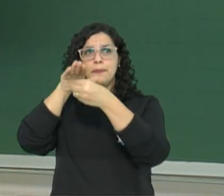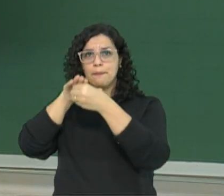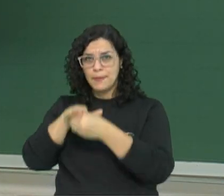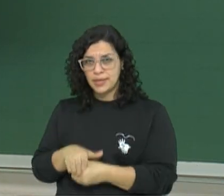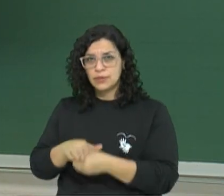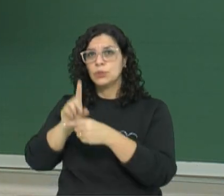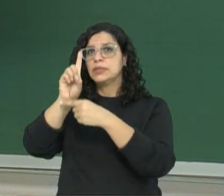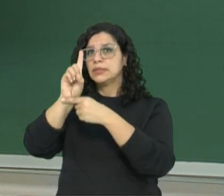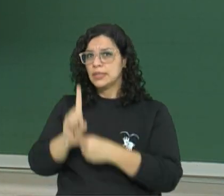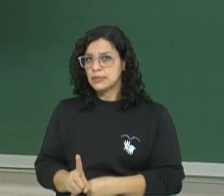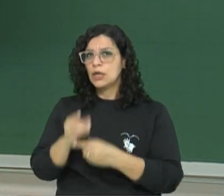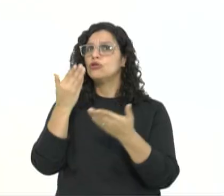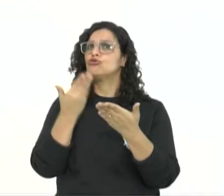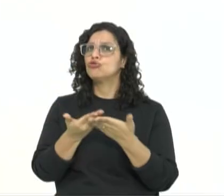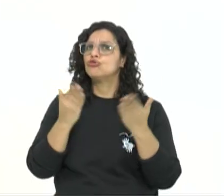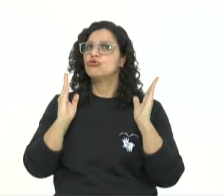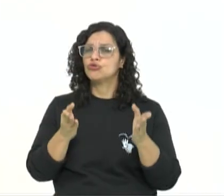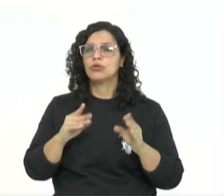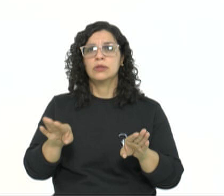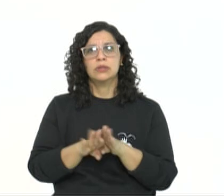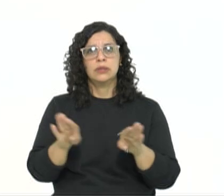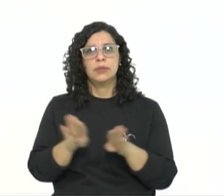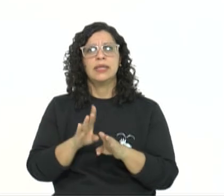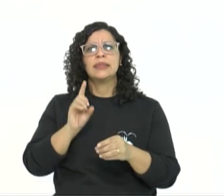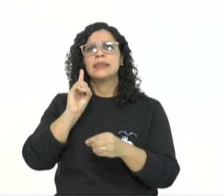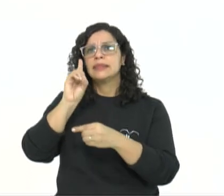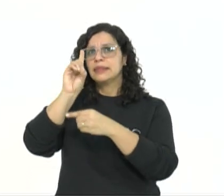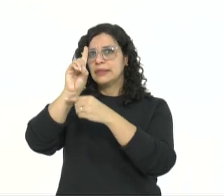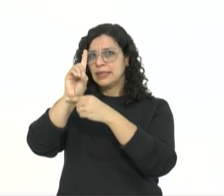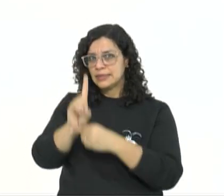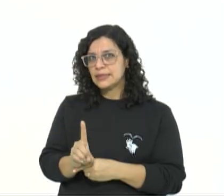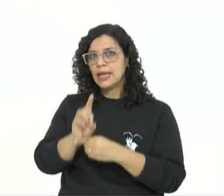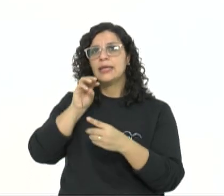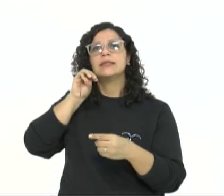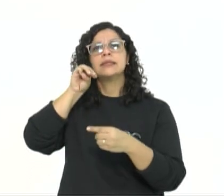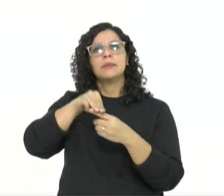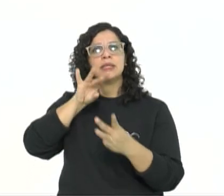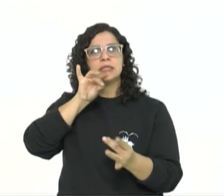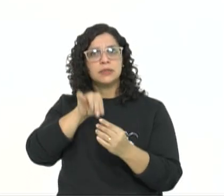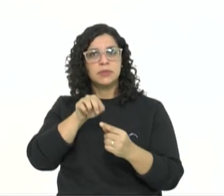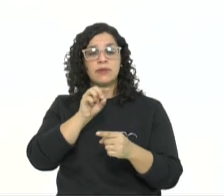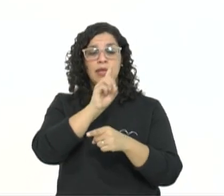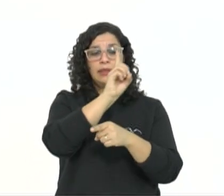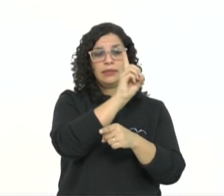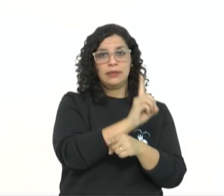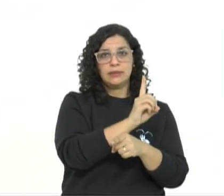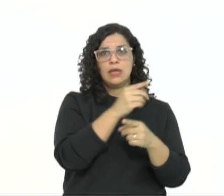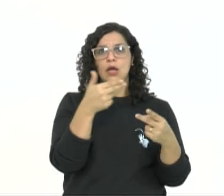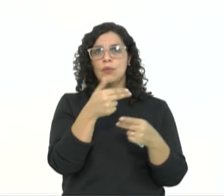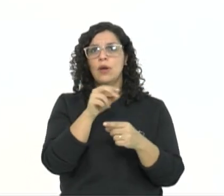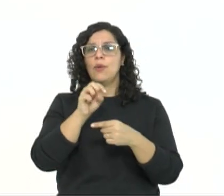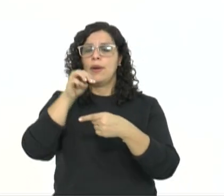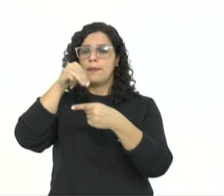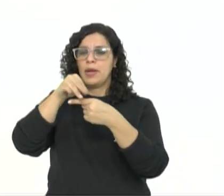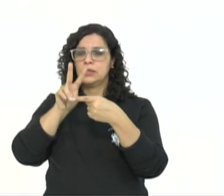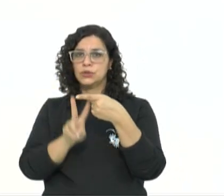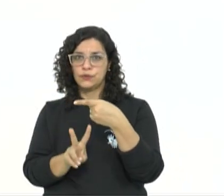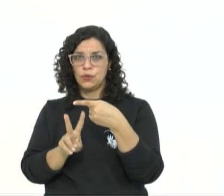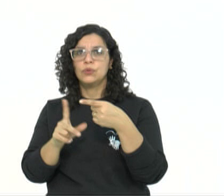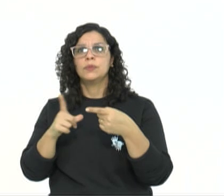viram comigo. Então, densidade de massa específica, o que ela representa, né? É a razão entre a massa e o volume ocupado por um